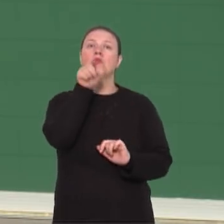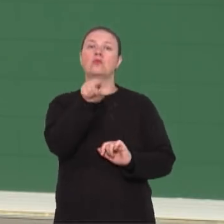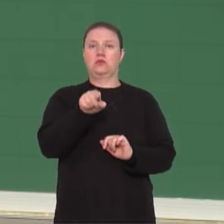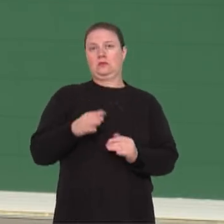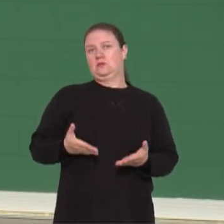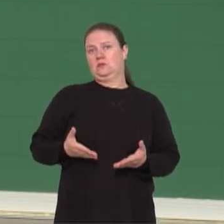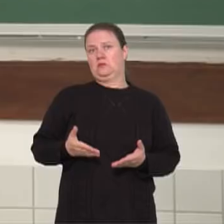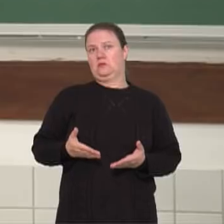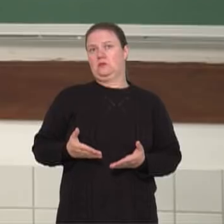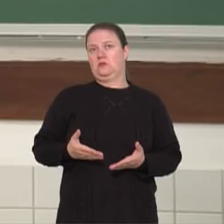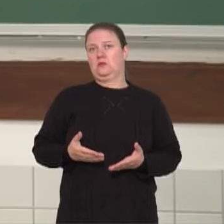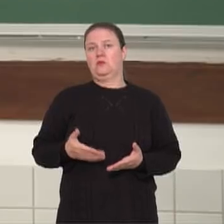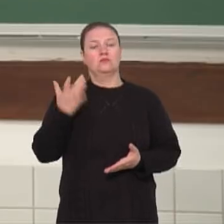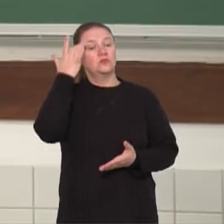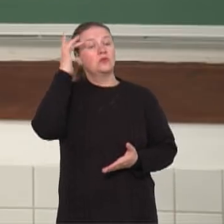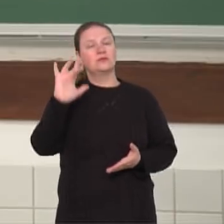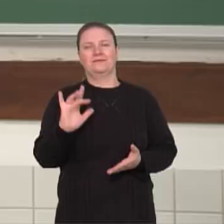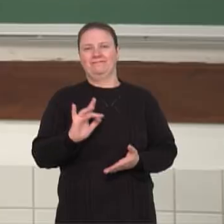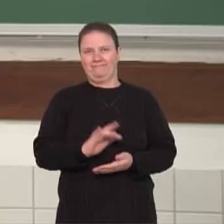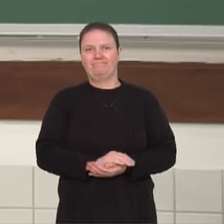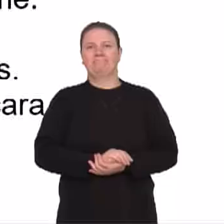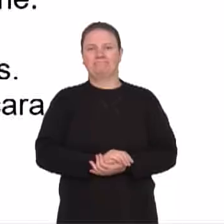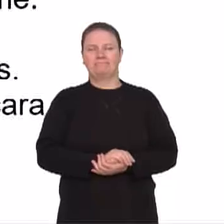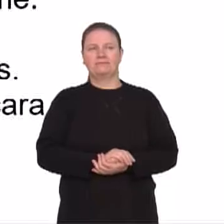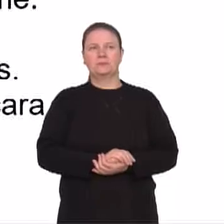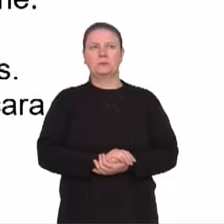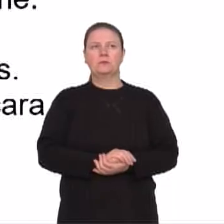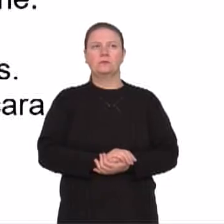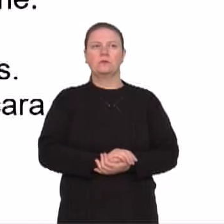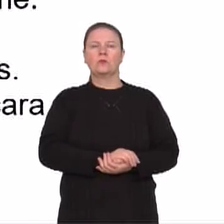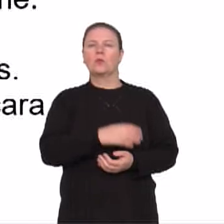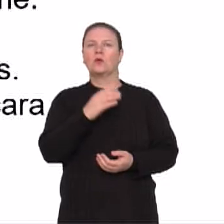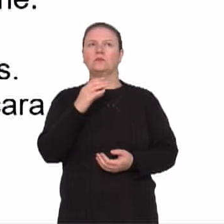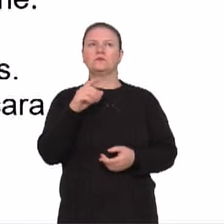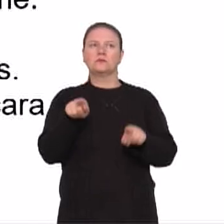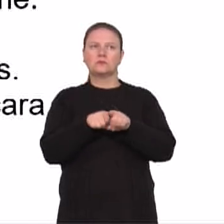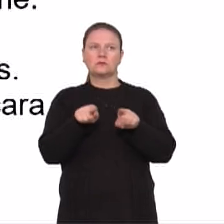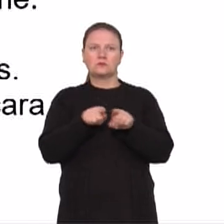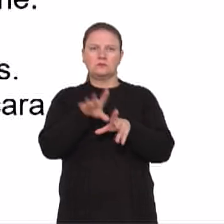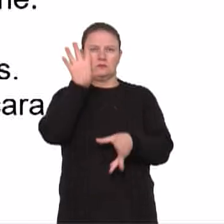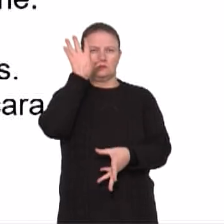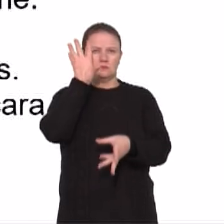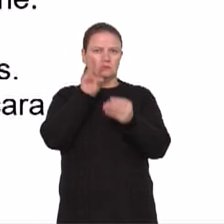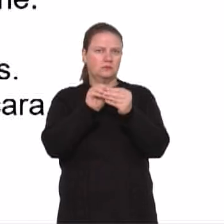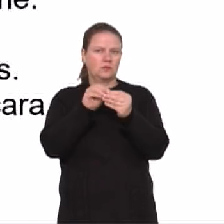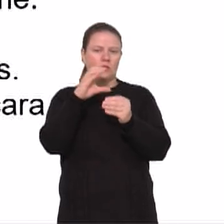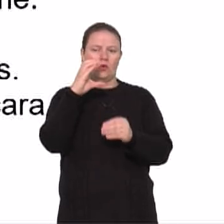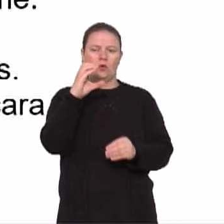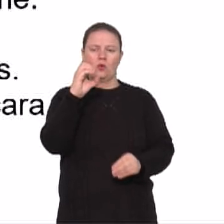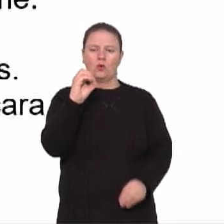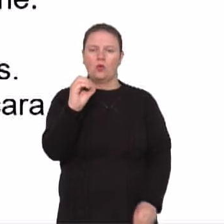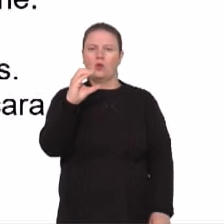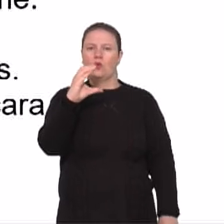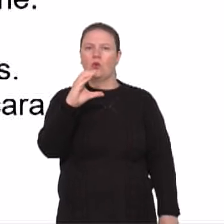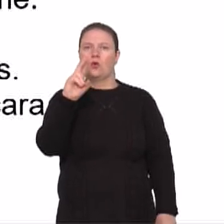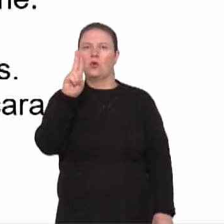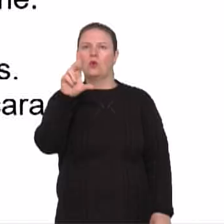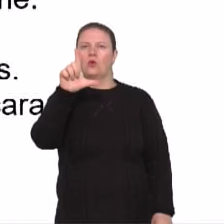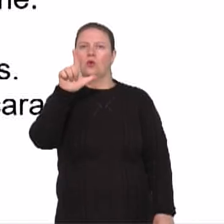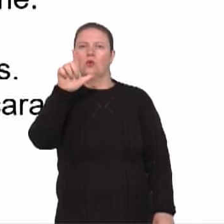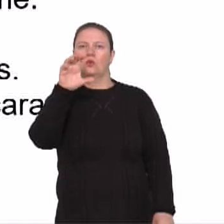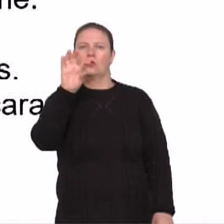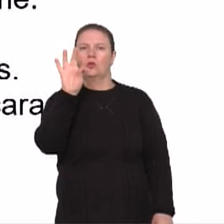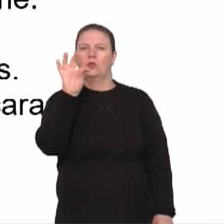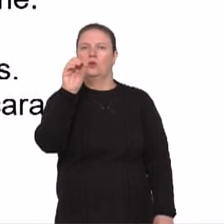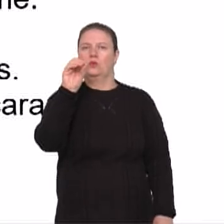ele é chamado de sujeito indeterminado. E eu trouxe uma breve revisão aqui dos sujeitos ocultos. Né? Então, no